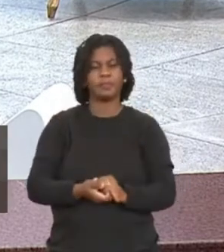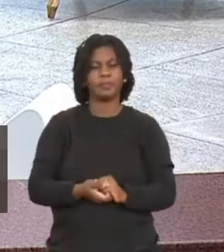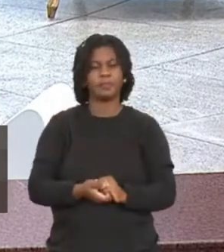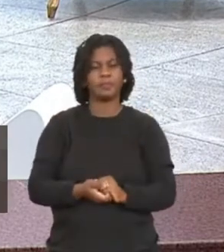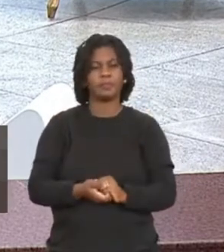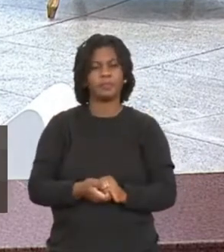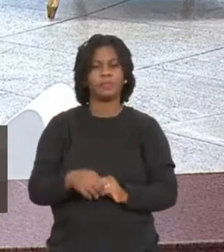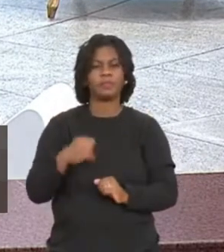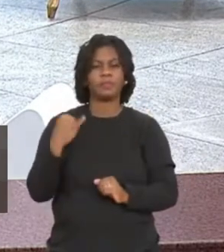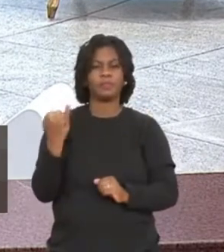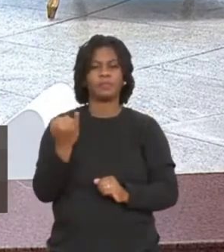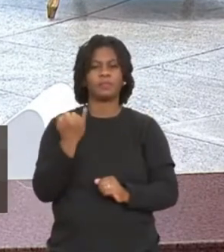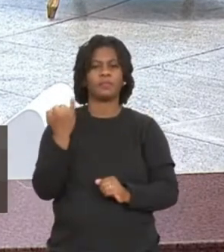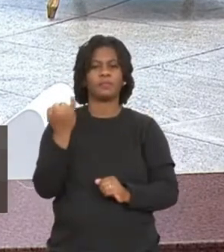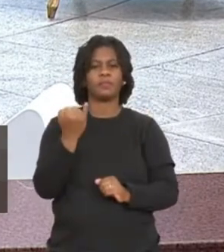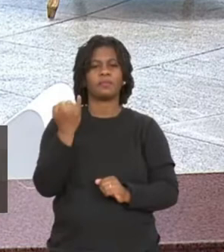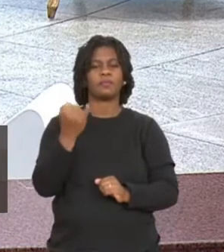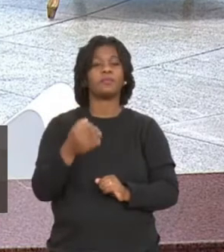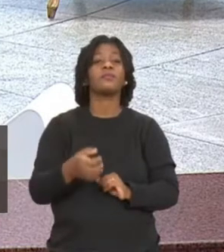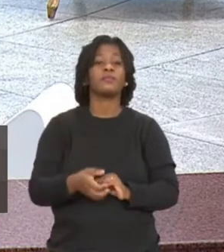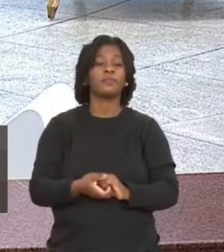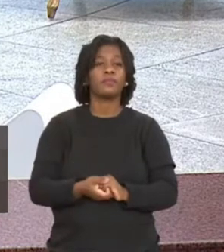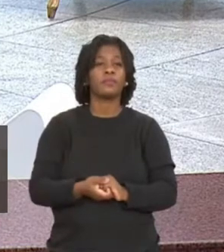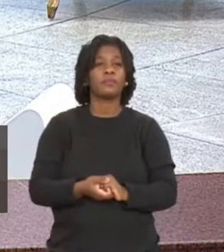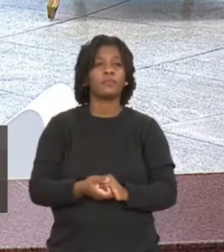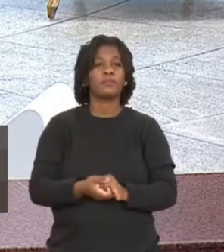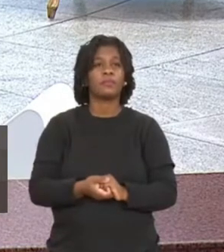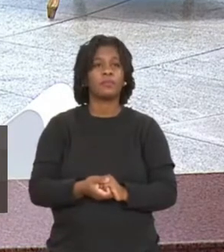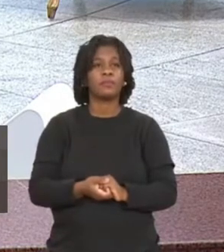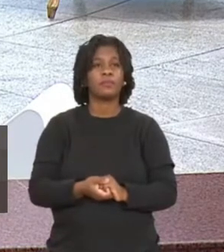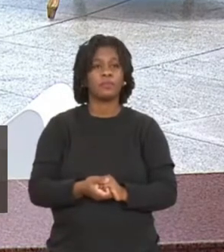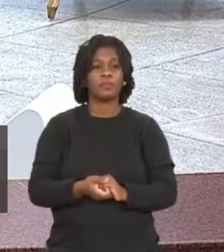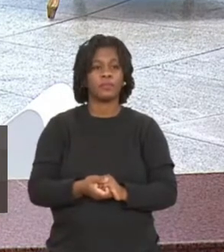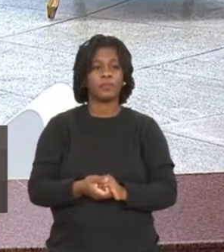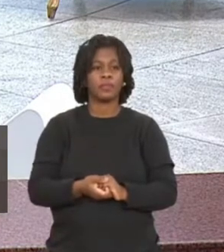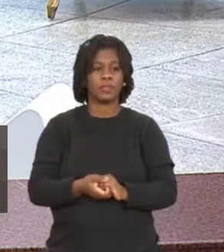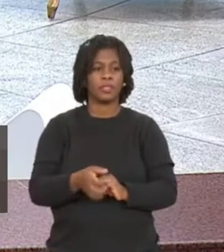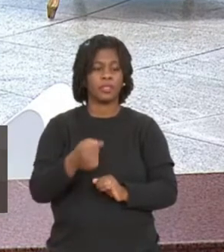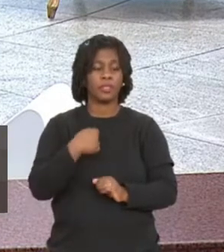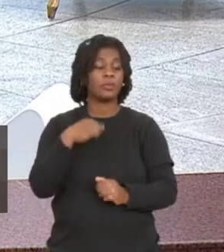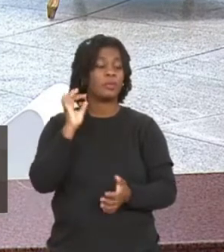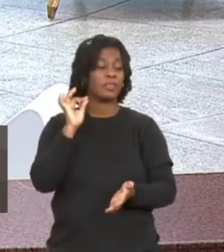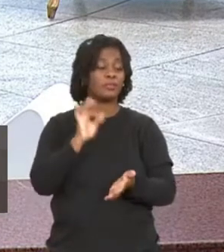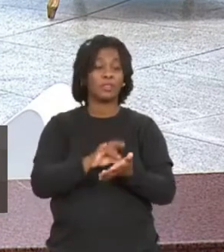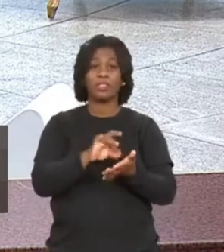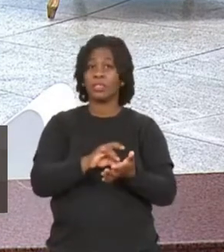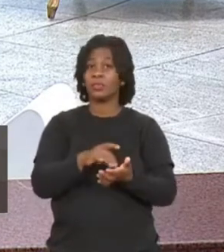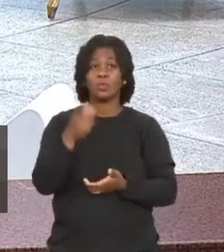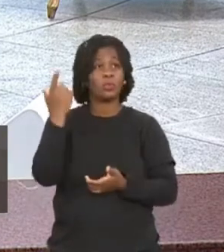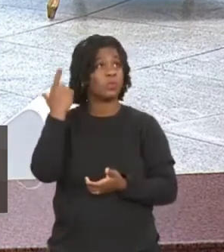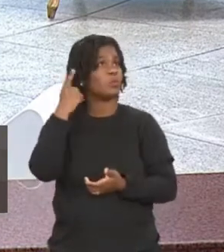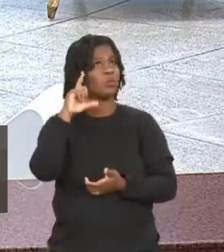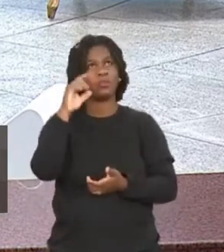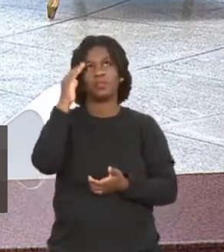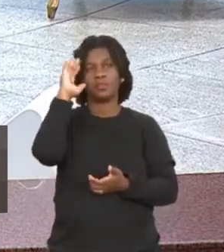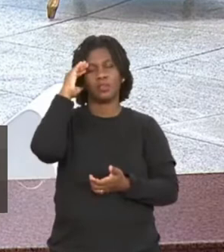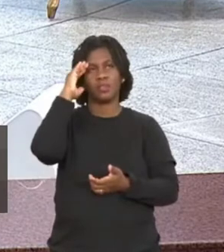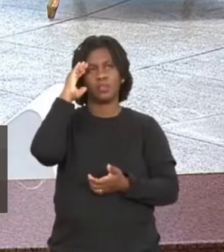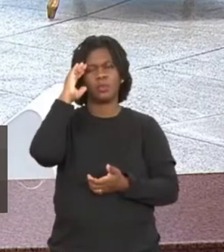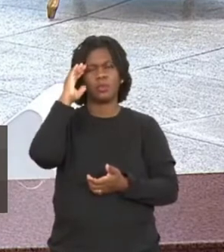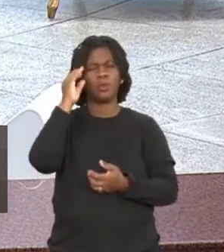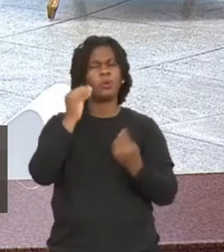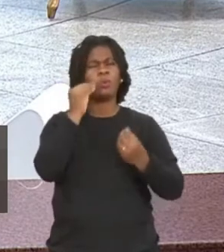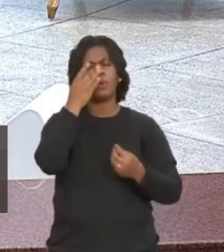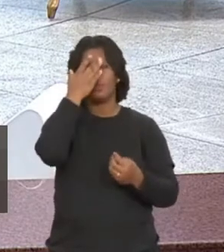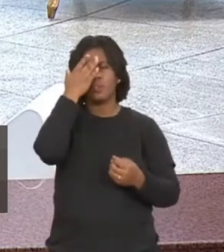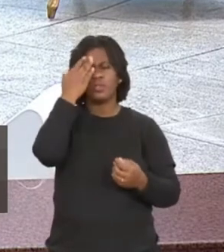muito importante. Eu realmente não consigo entender como as pessoas creem que